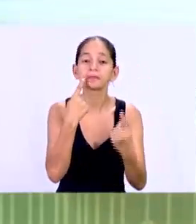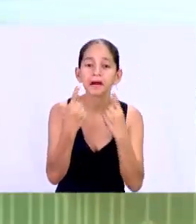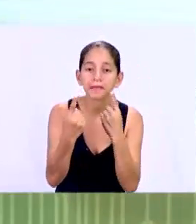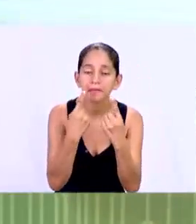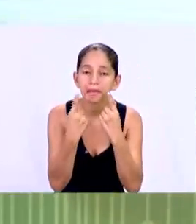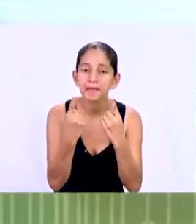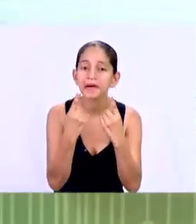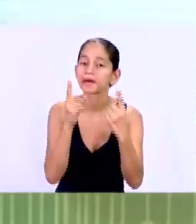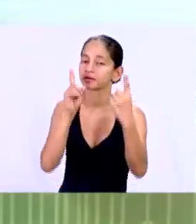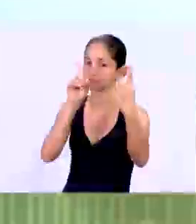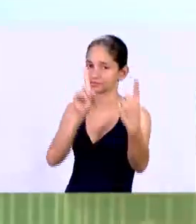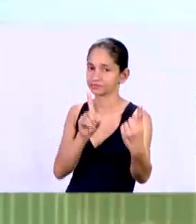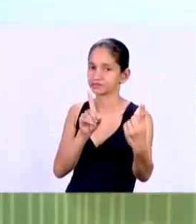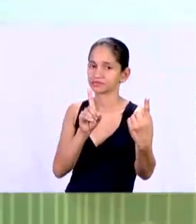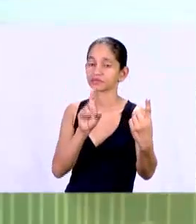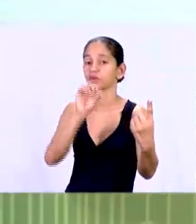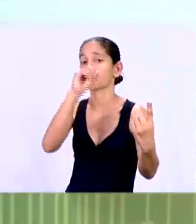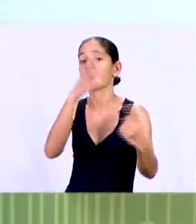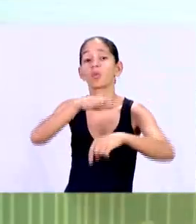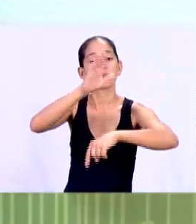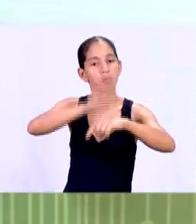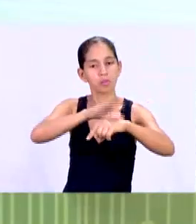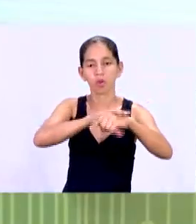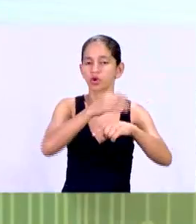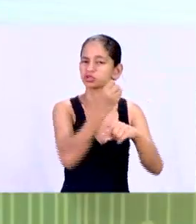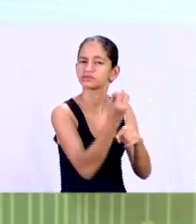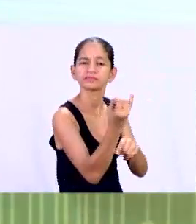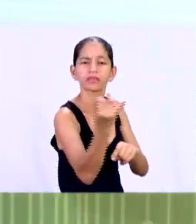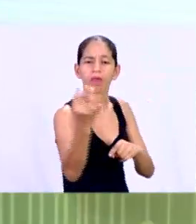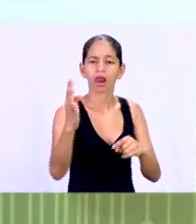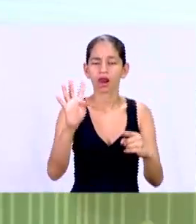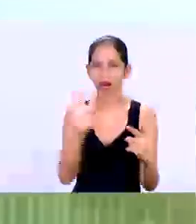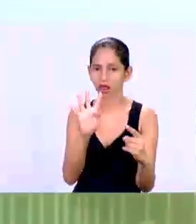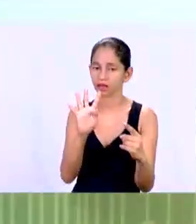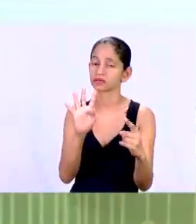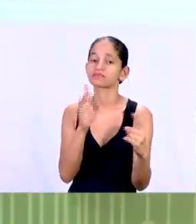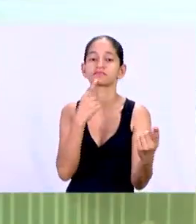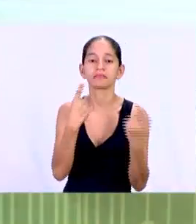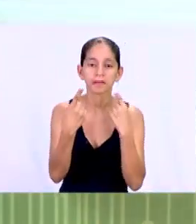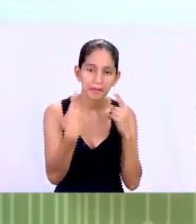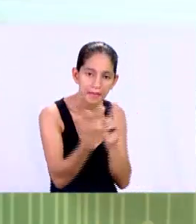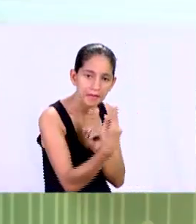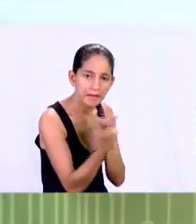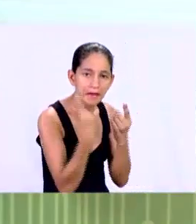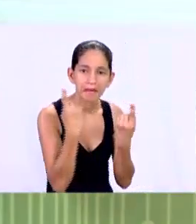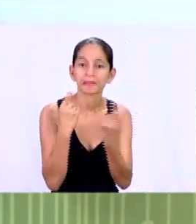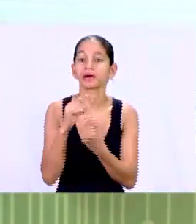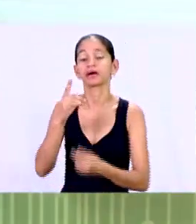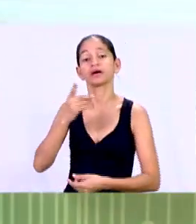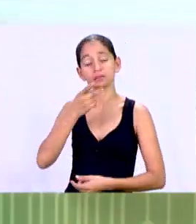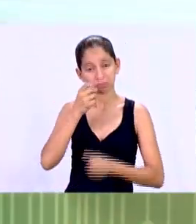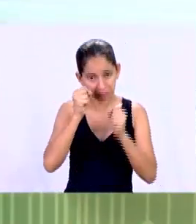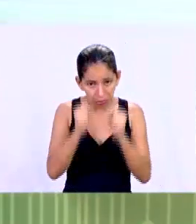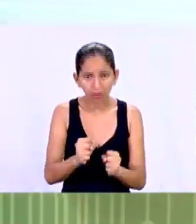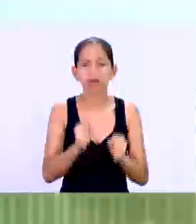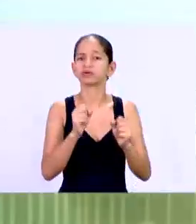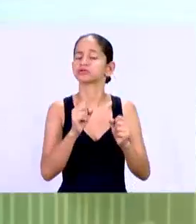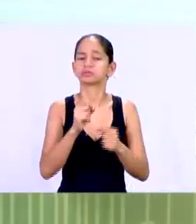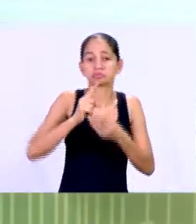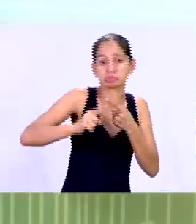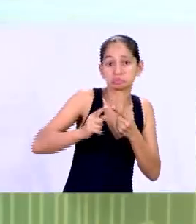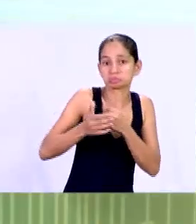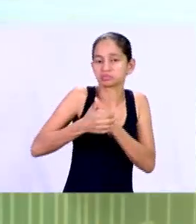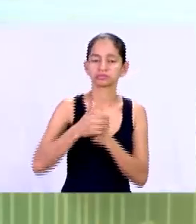São duas pessoas ou mais conversando, ou seja, duas pessoas ou mais com direito à fala, com direito ao